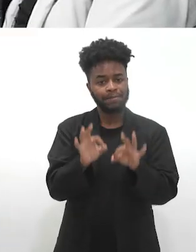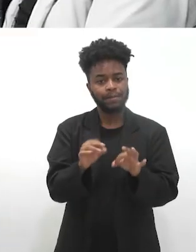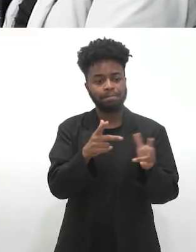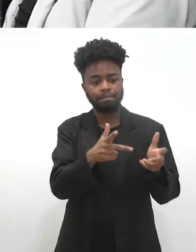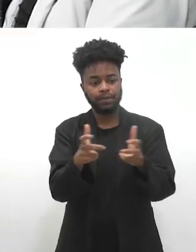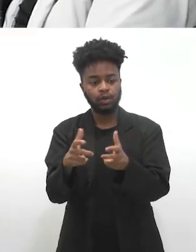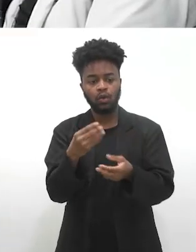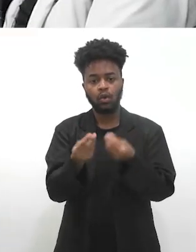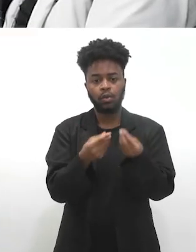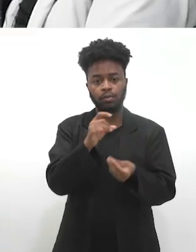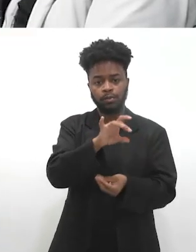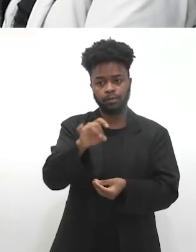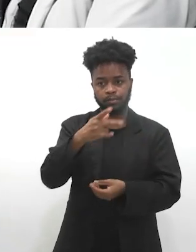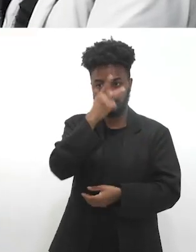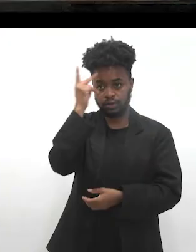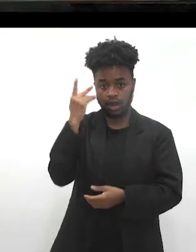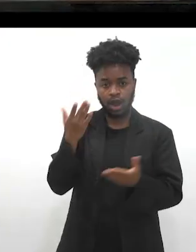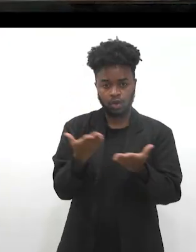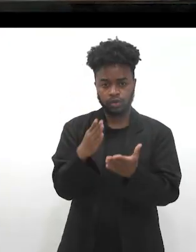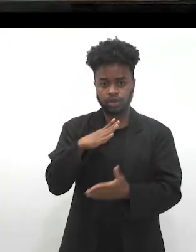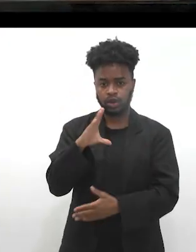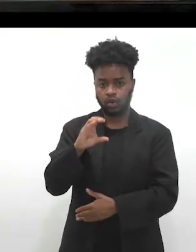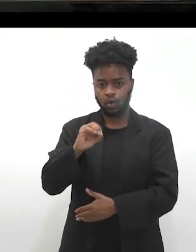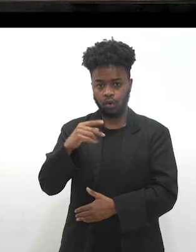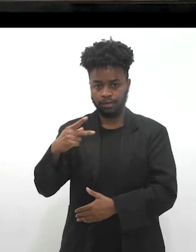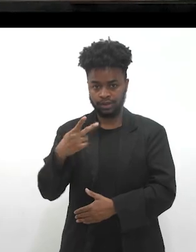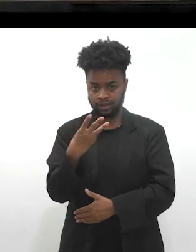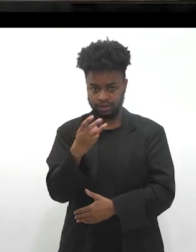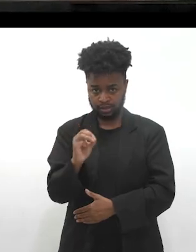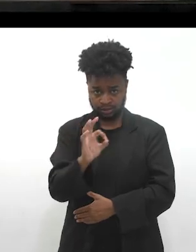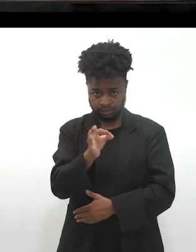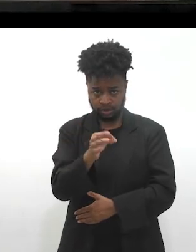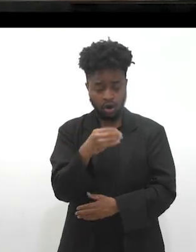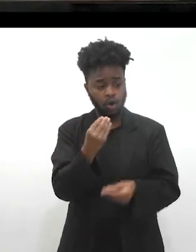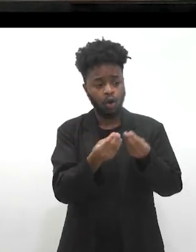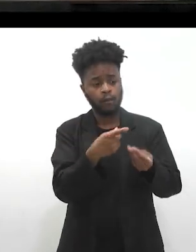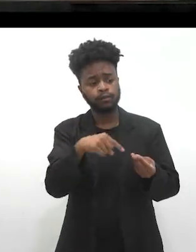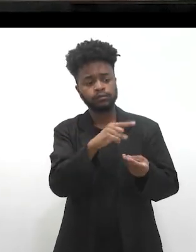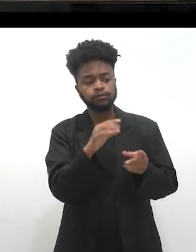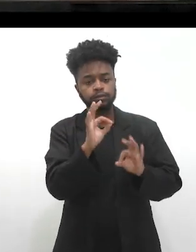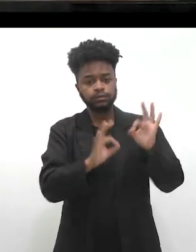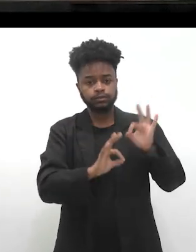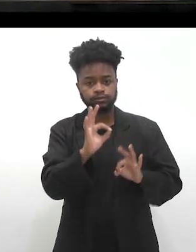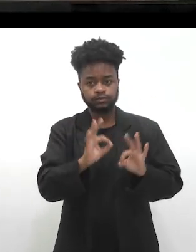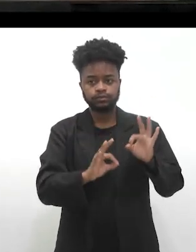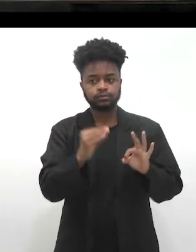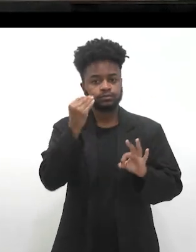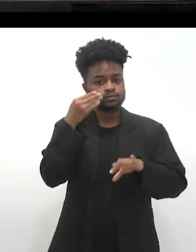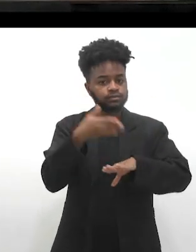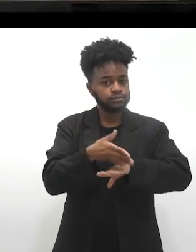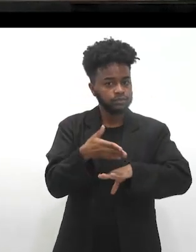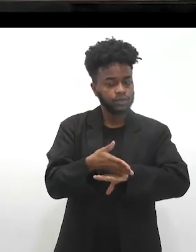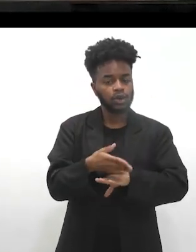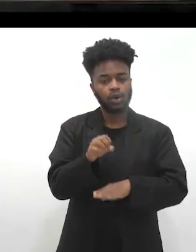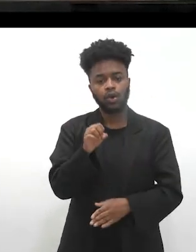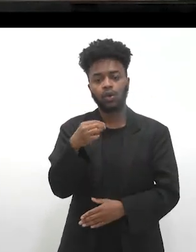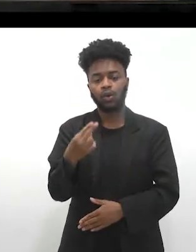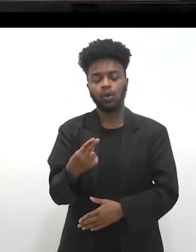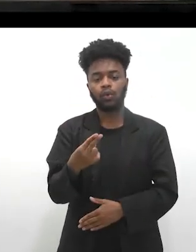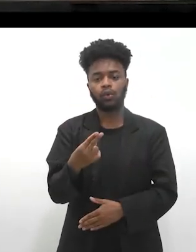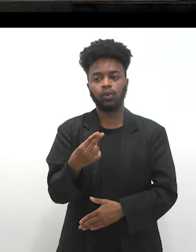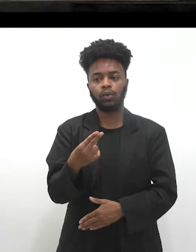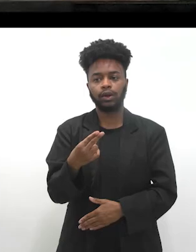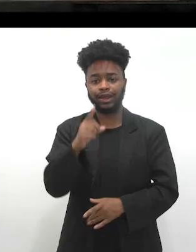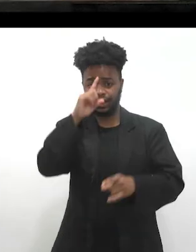essa percepção das pessoas. Esse ano vai ter a COP30, né? Sim, sim. De que forma vocês estão se planejando para, enfim, participar